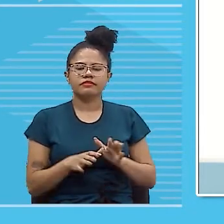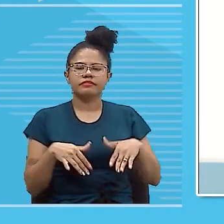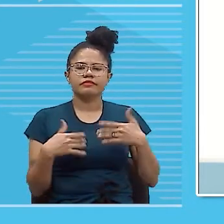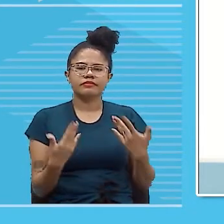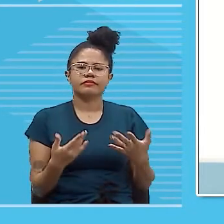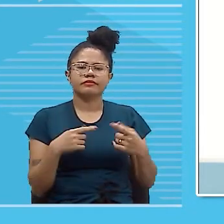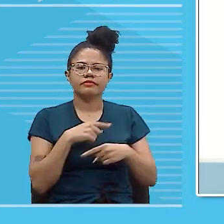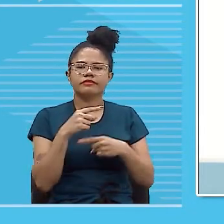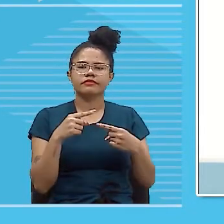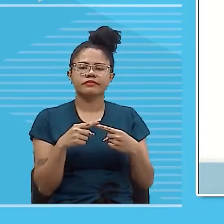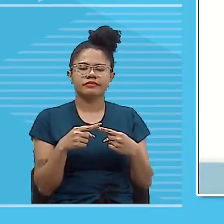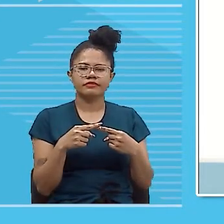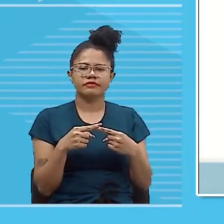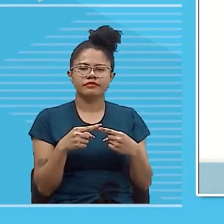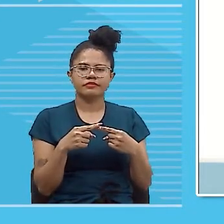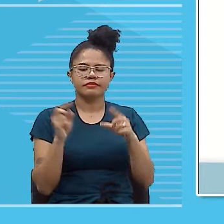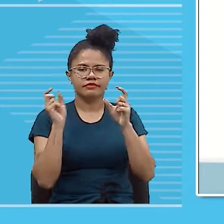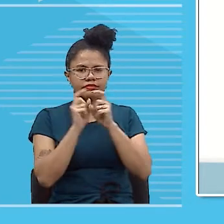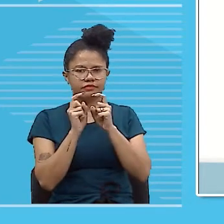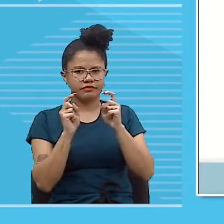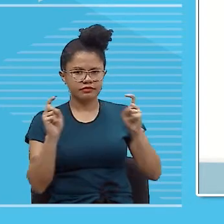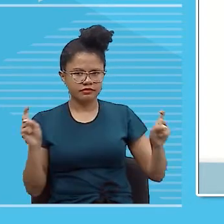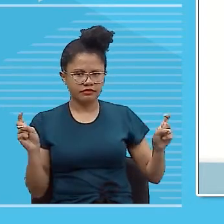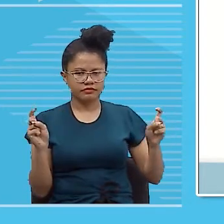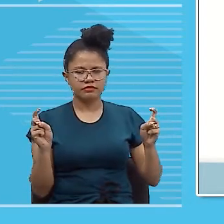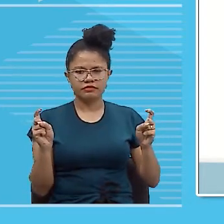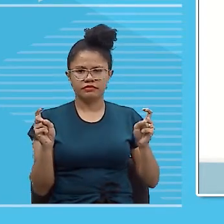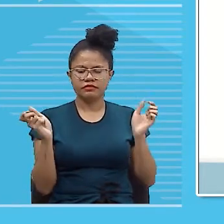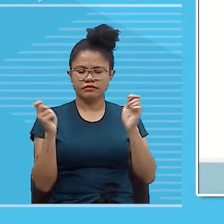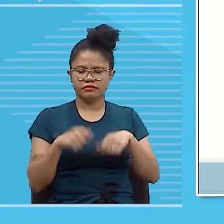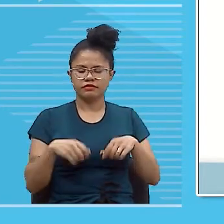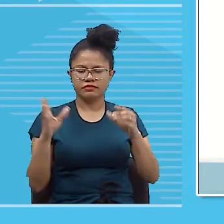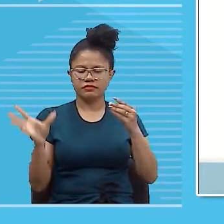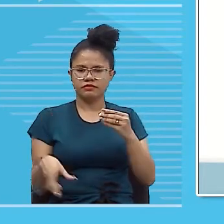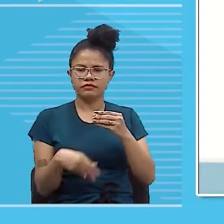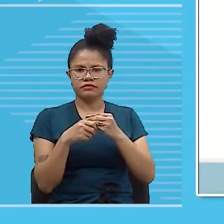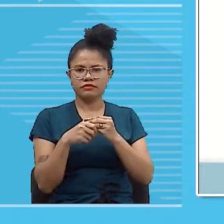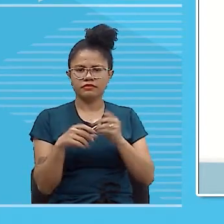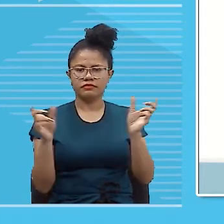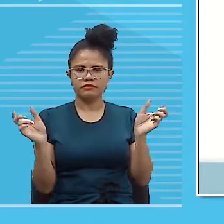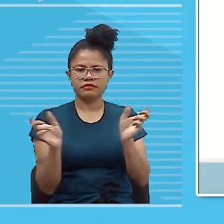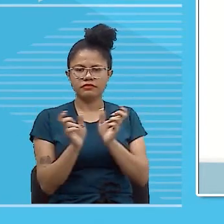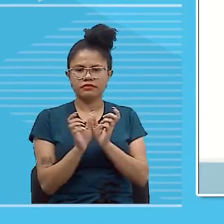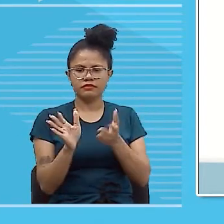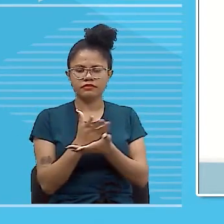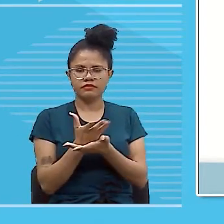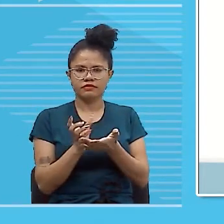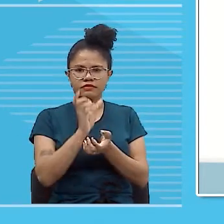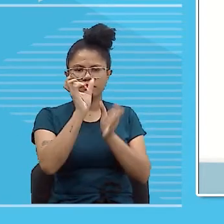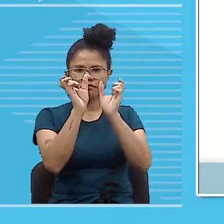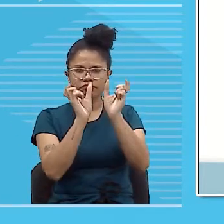subordinadas né como operadores argumentativos